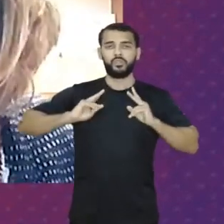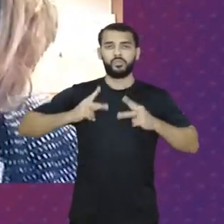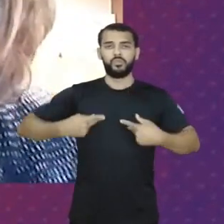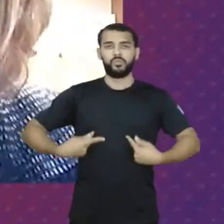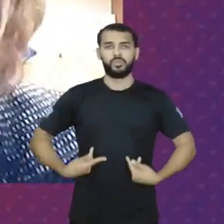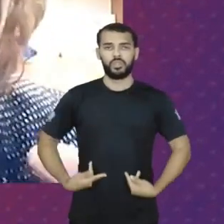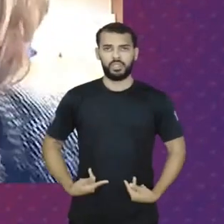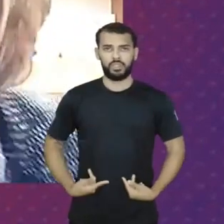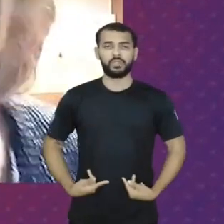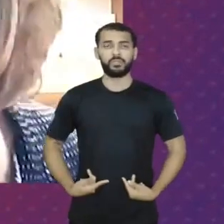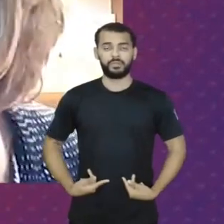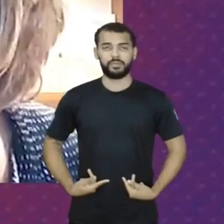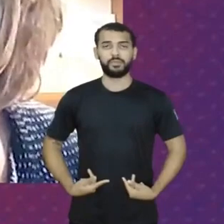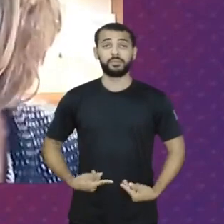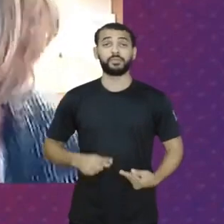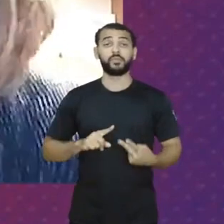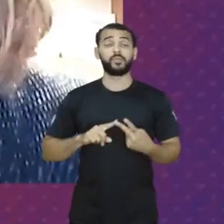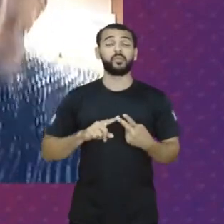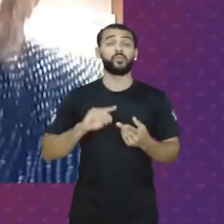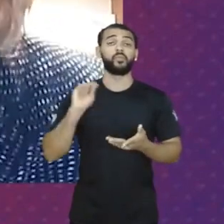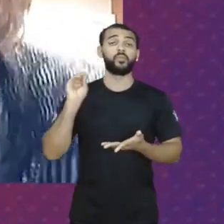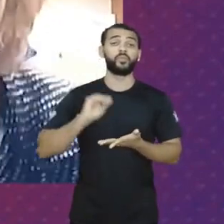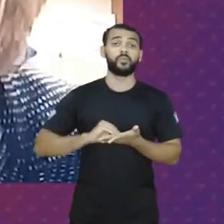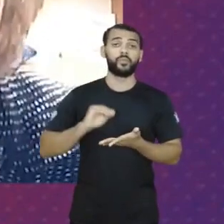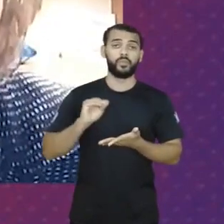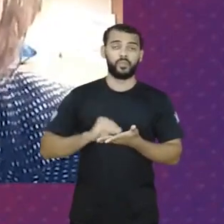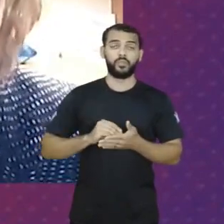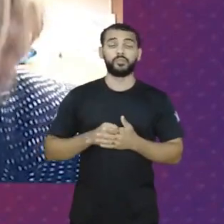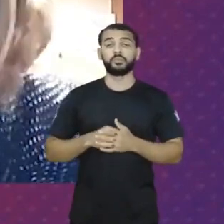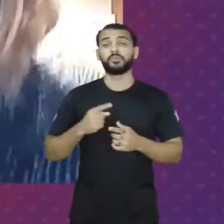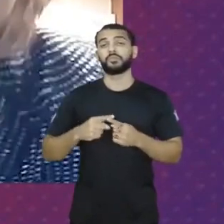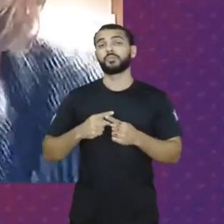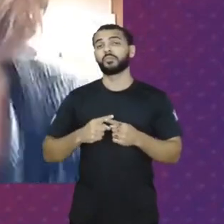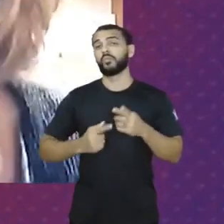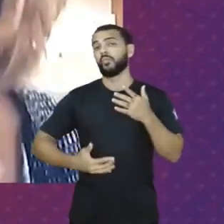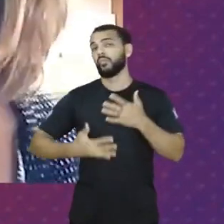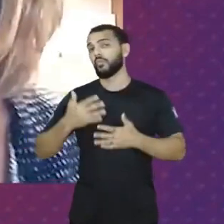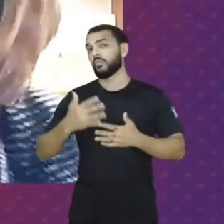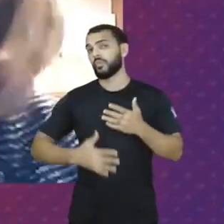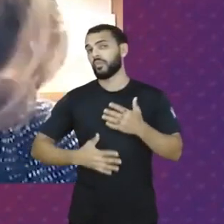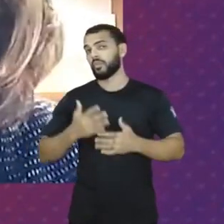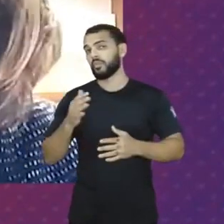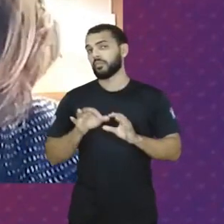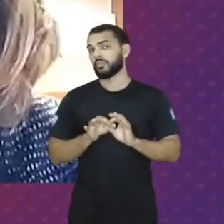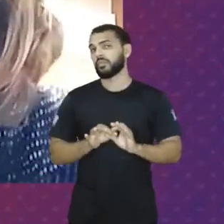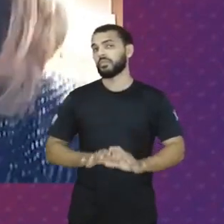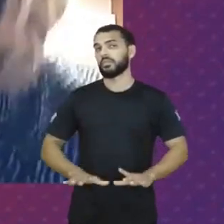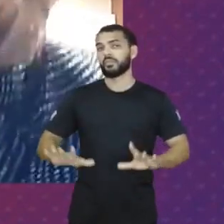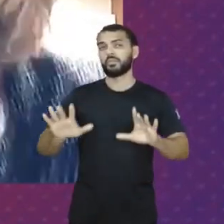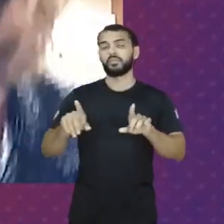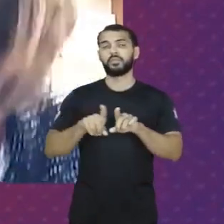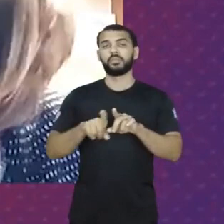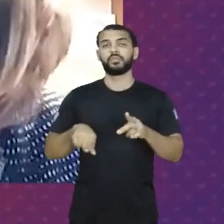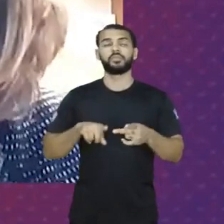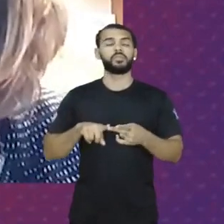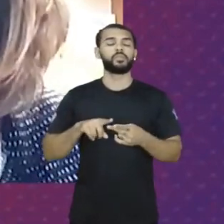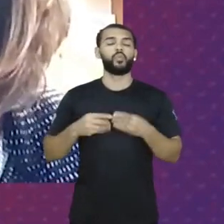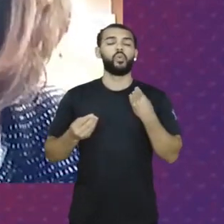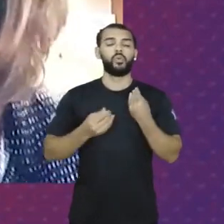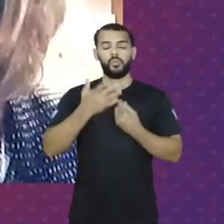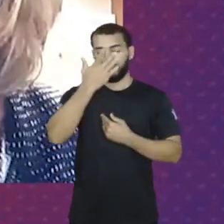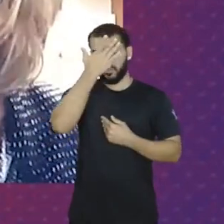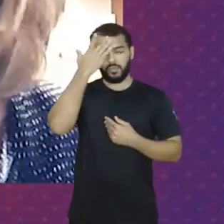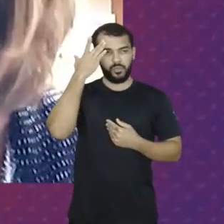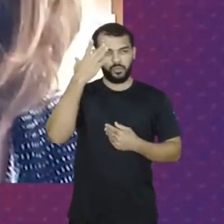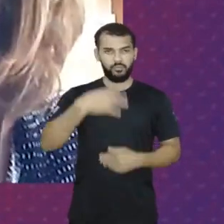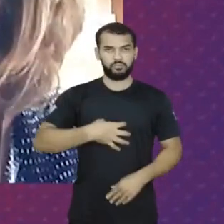simbólica. Uma desumanização simbólica, porque vai retirando a liberdade, vai retirando a condição de sujeito, vai retirando